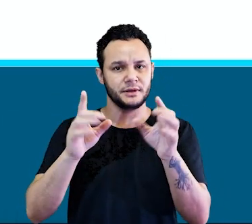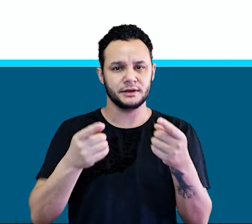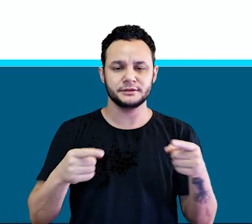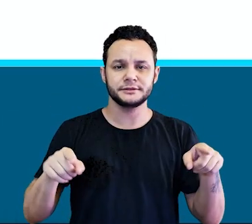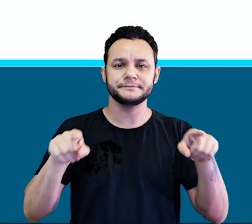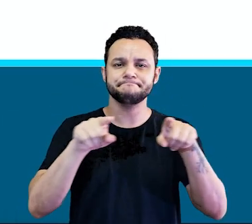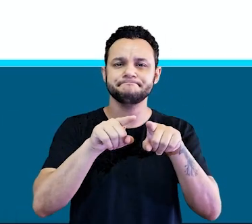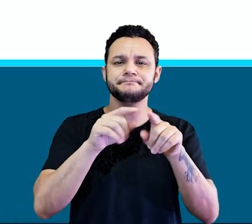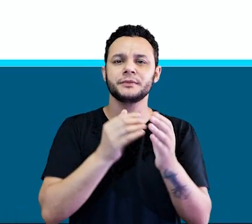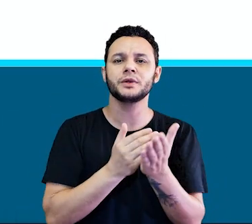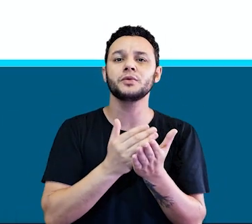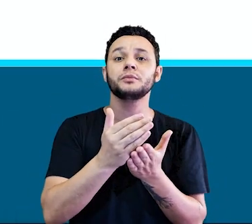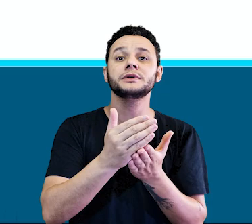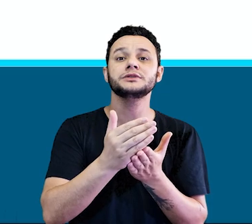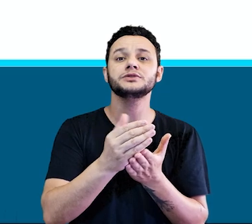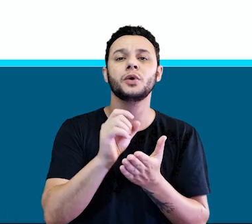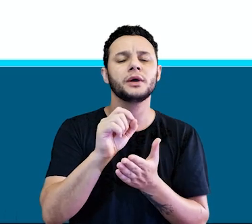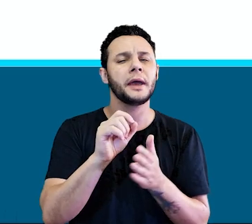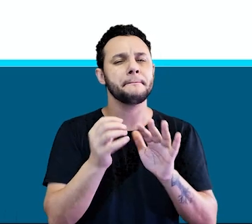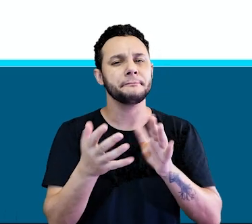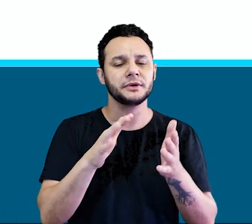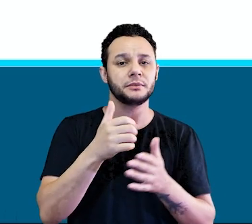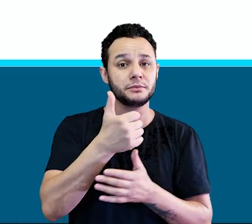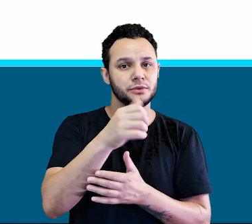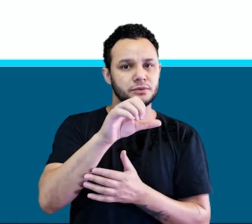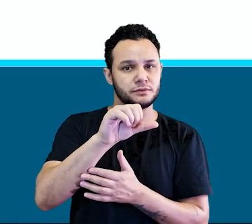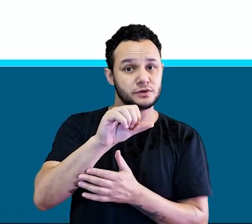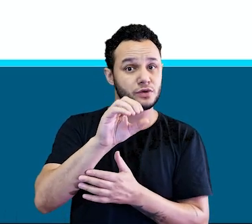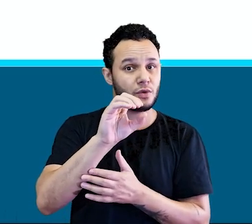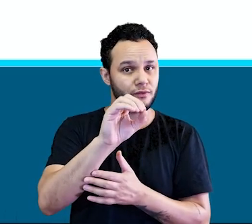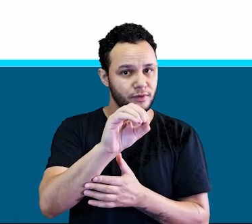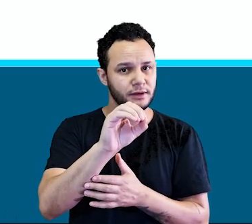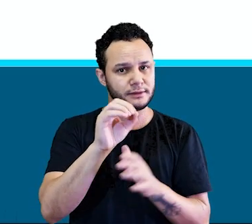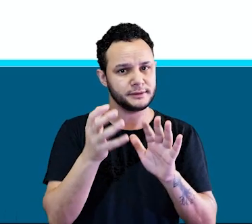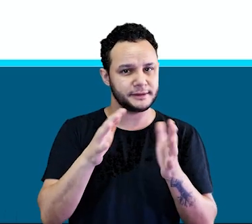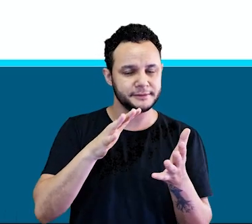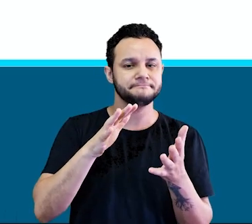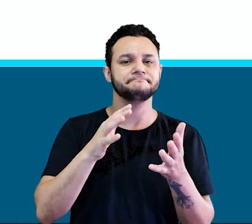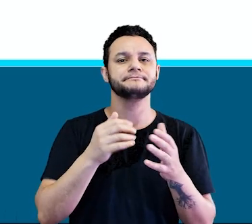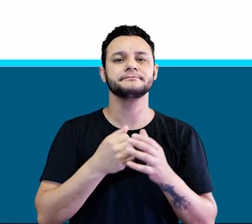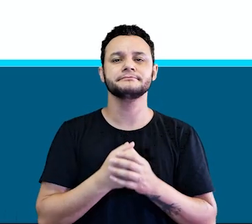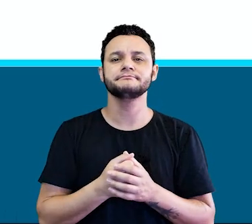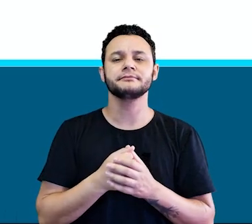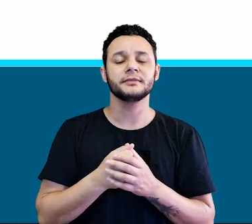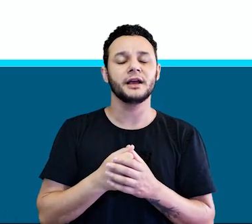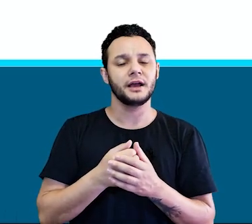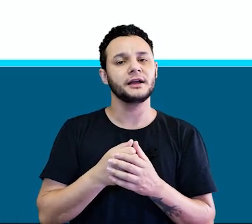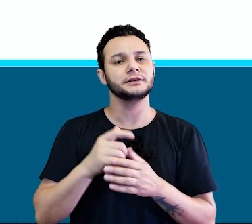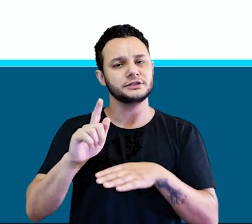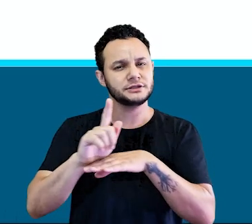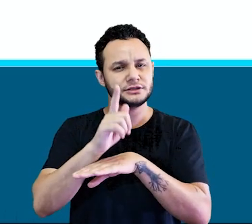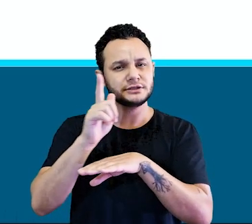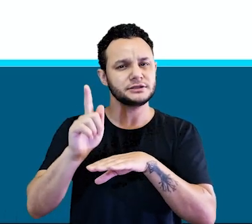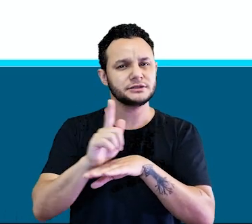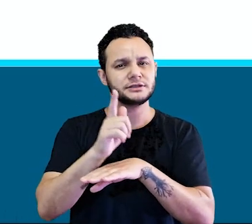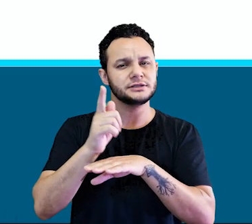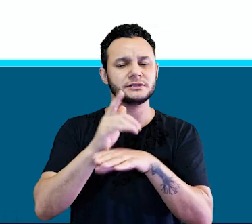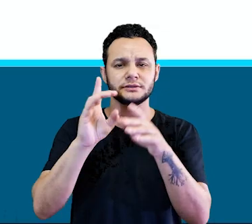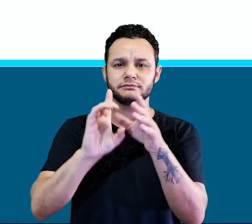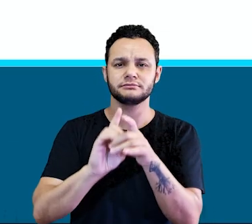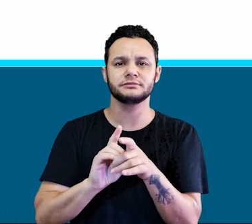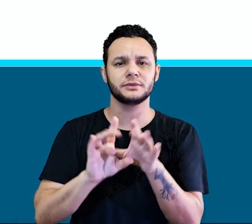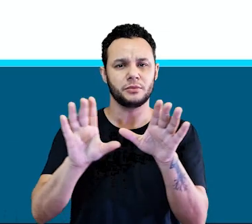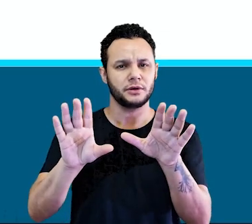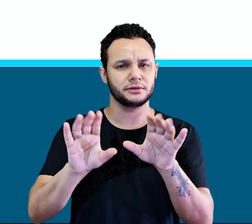colocadas, né, no final da década de 80, início da década de 90, e a gestão democrática, ela vai